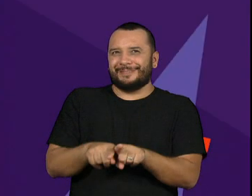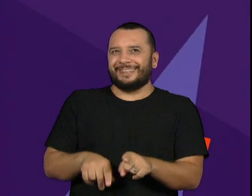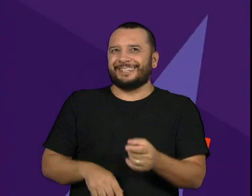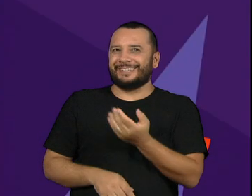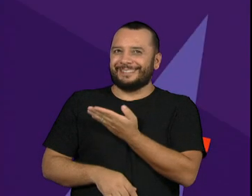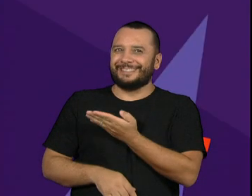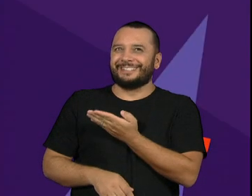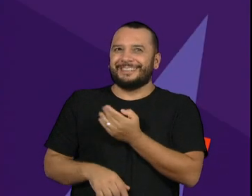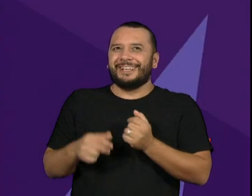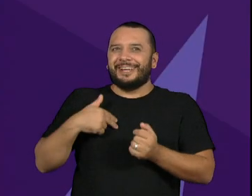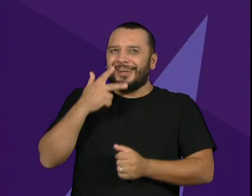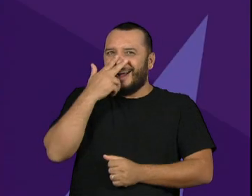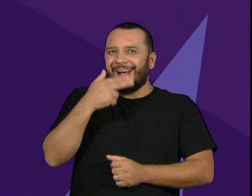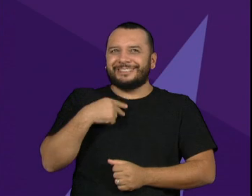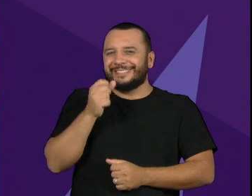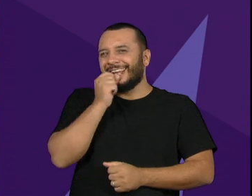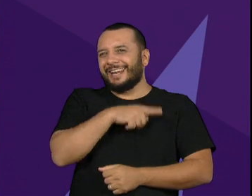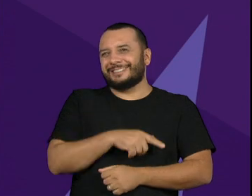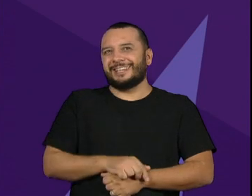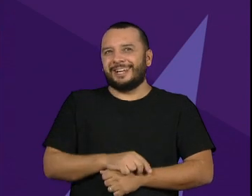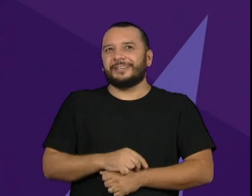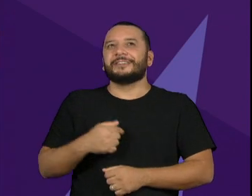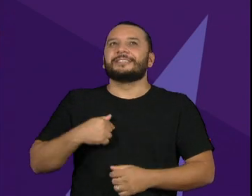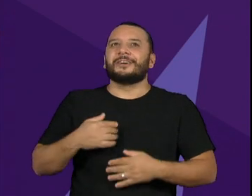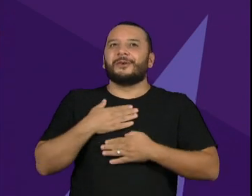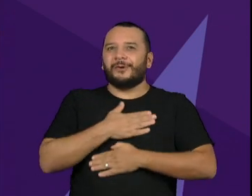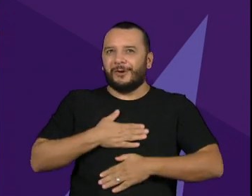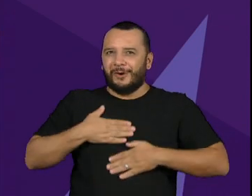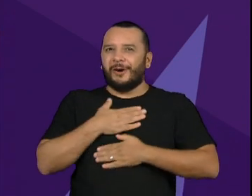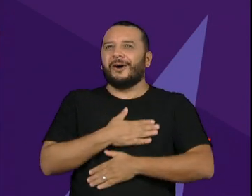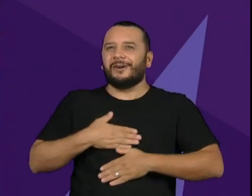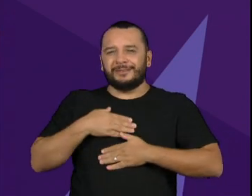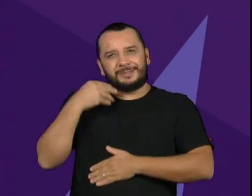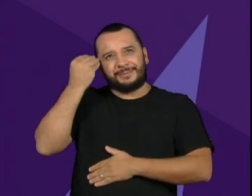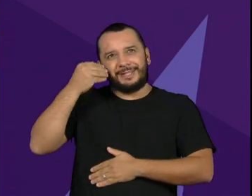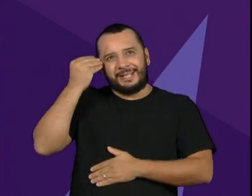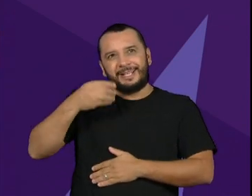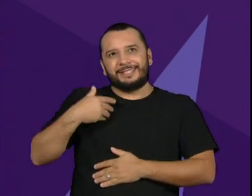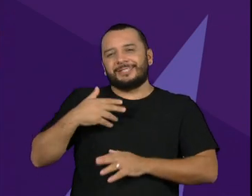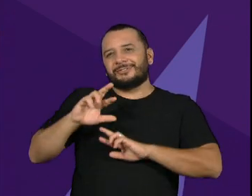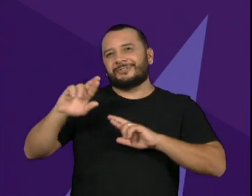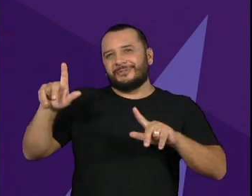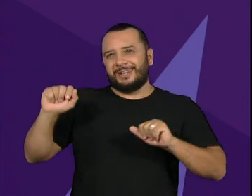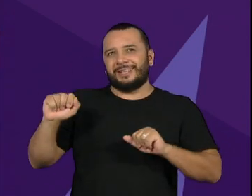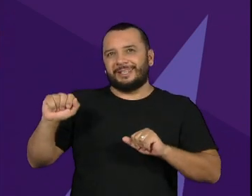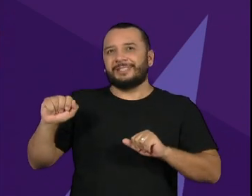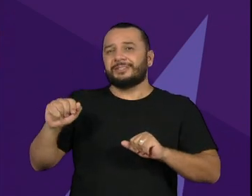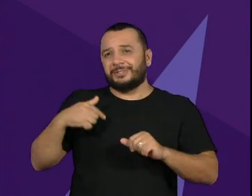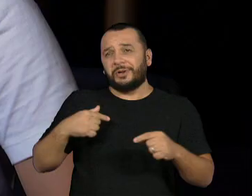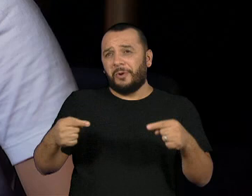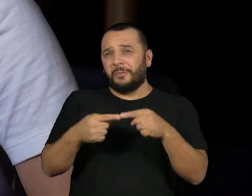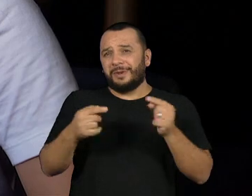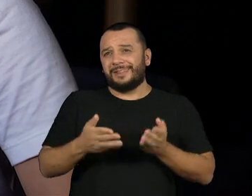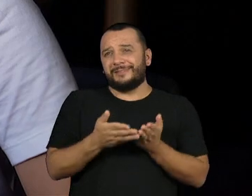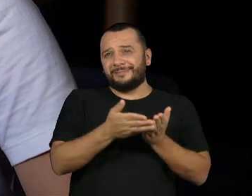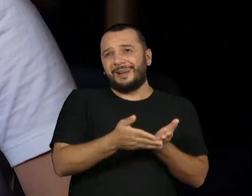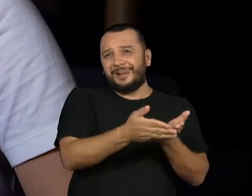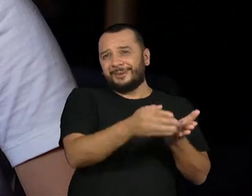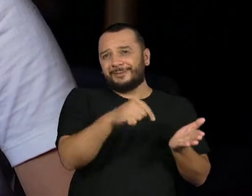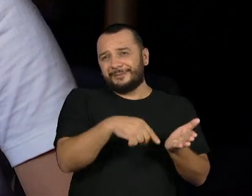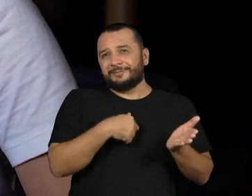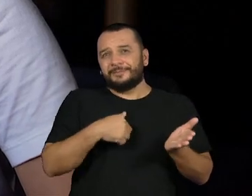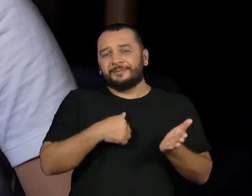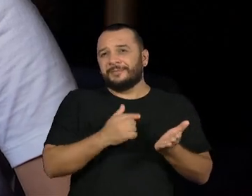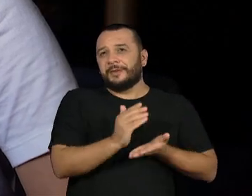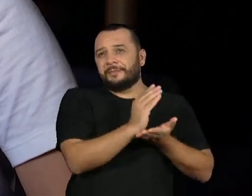Eu acho engraçado, assim. Eu gosto de experimentar, fazer coisas muito diferentes. Acho que tem um pouco a ver com o barco, porque a gente está o tempo todo fazendo